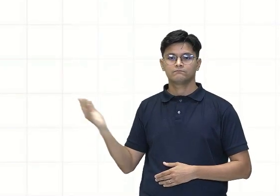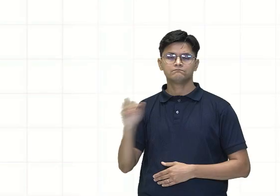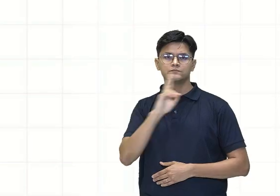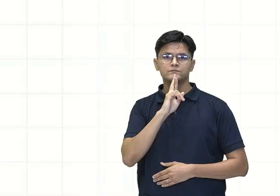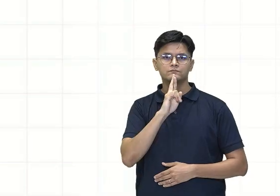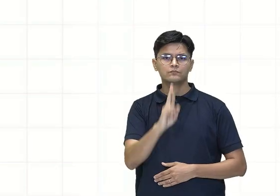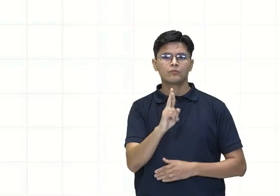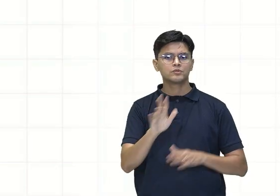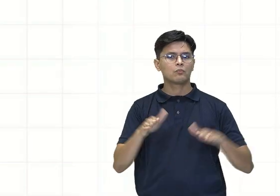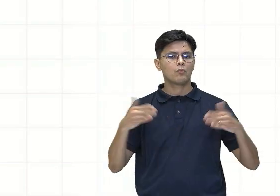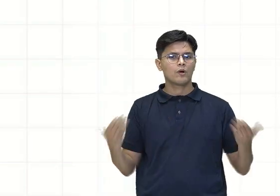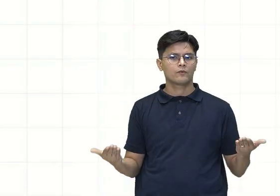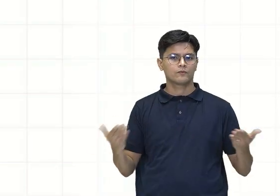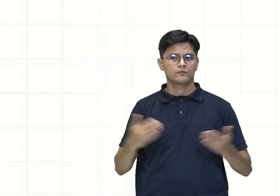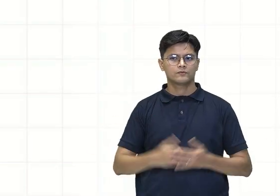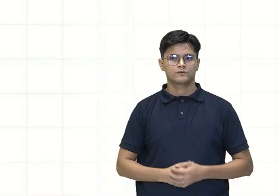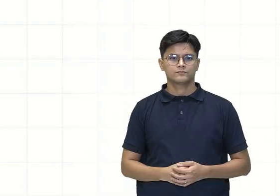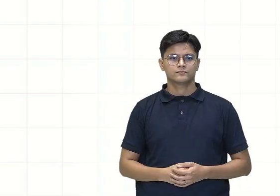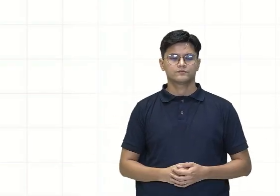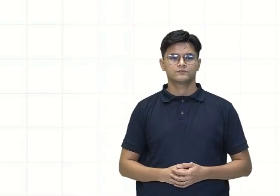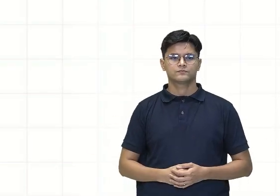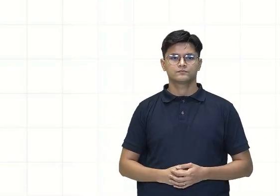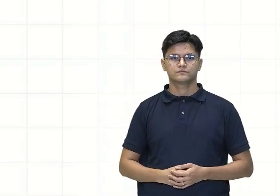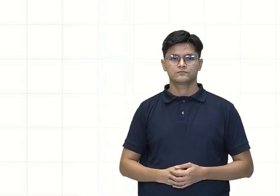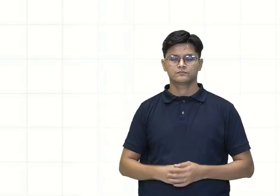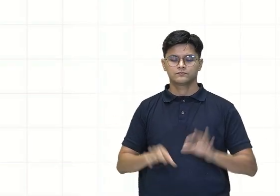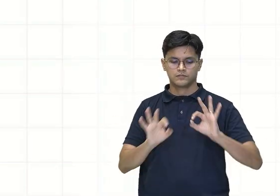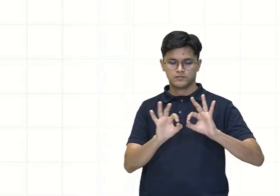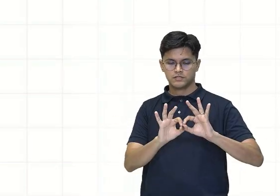resposta, que a distância é